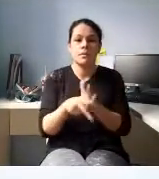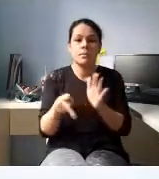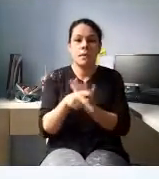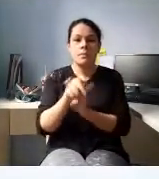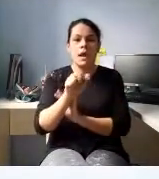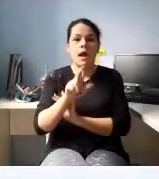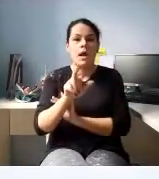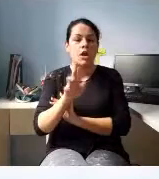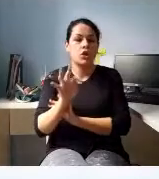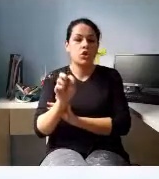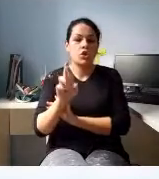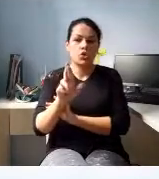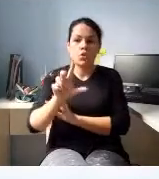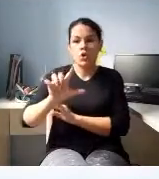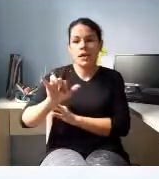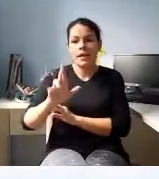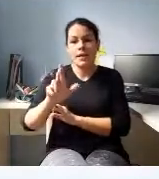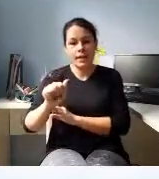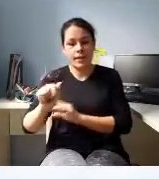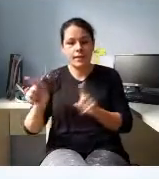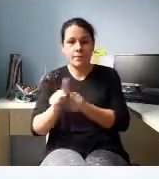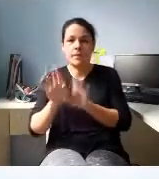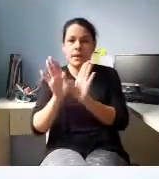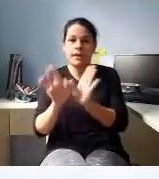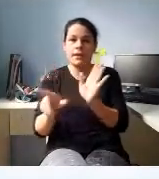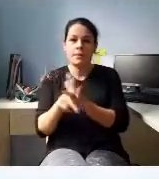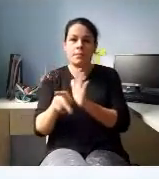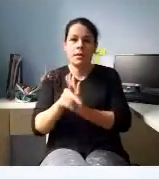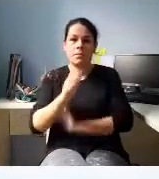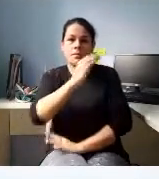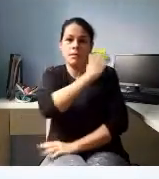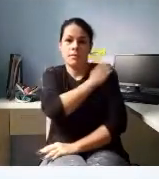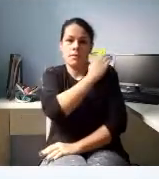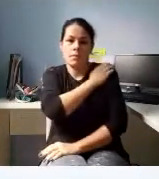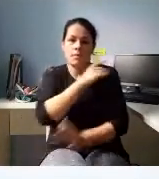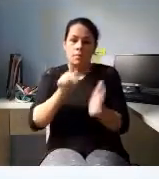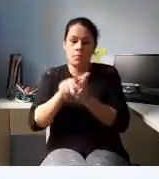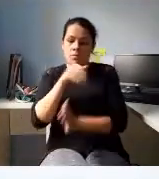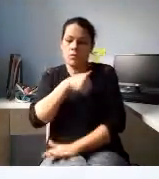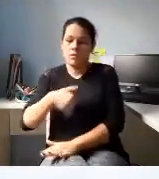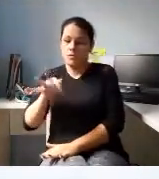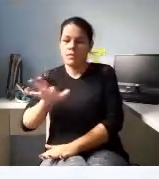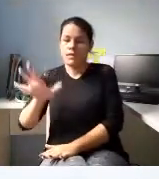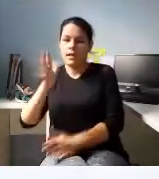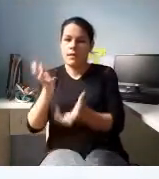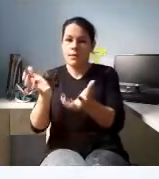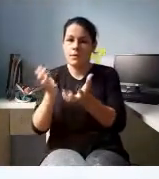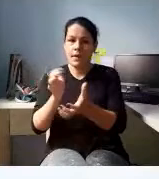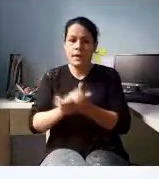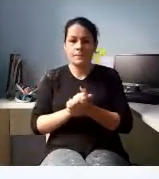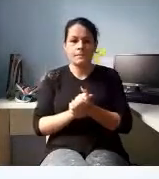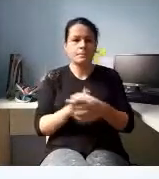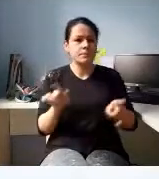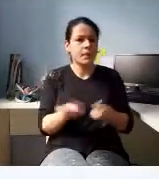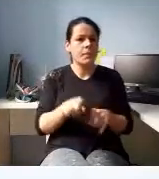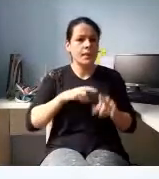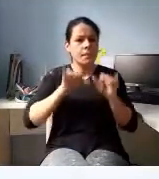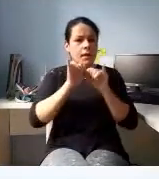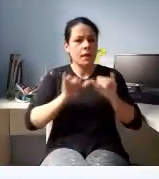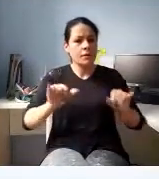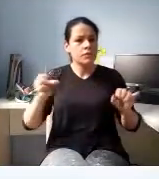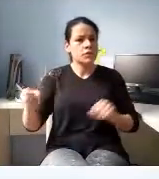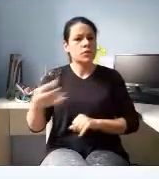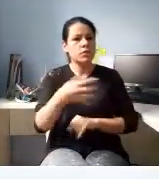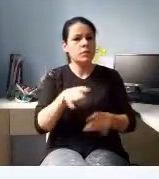que é padrinhado pelo Planalto, né, pelo governo federal. Também temos aqui uma novidade em